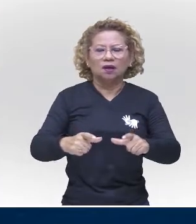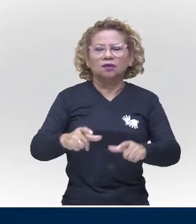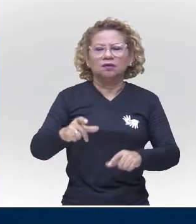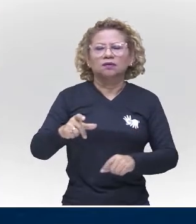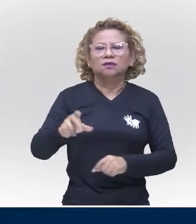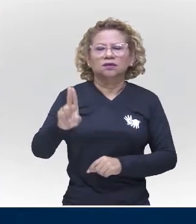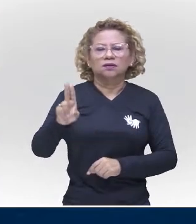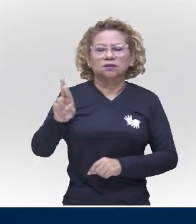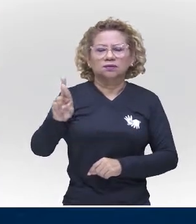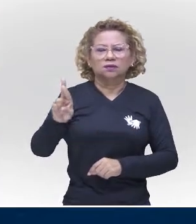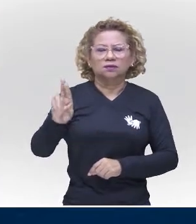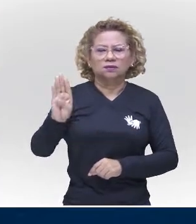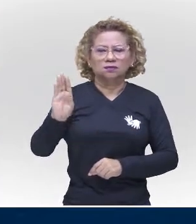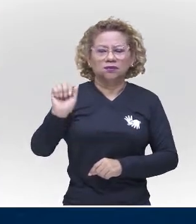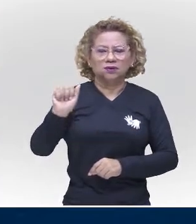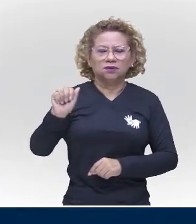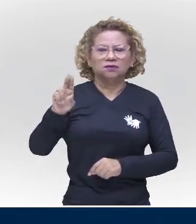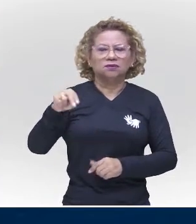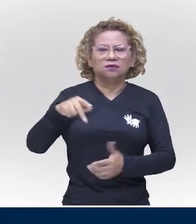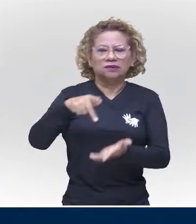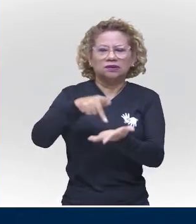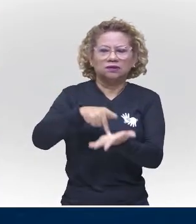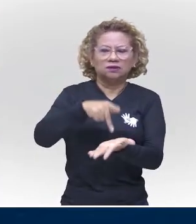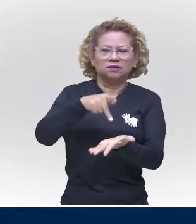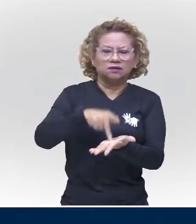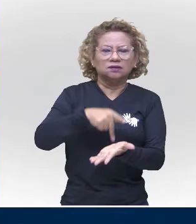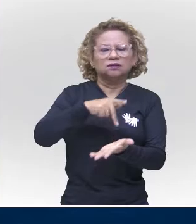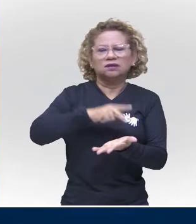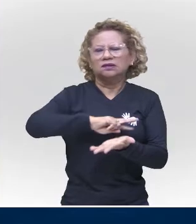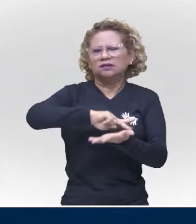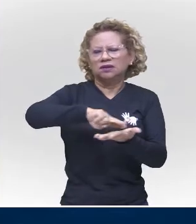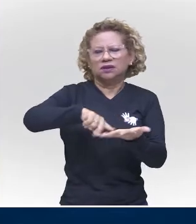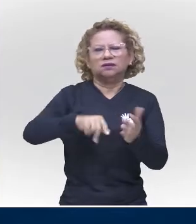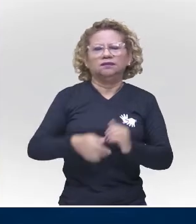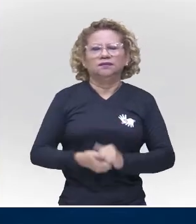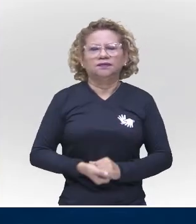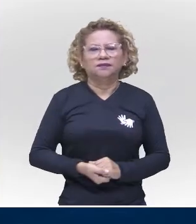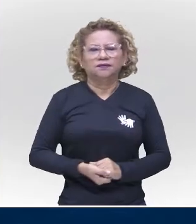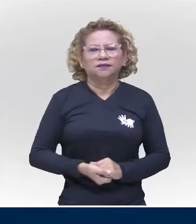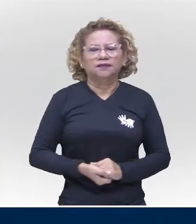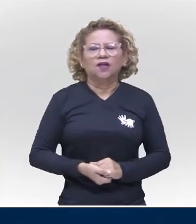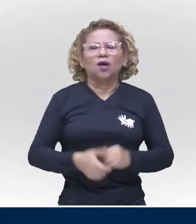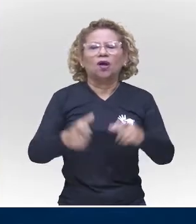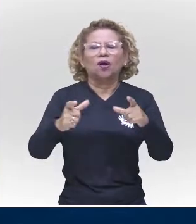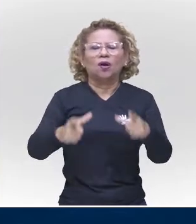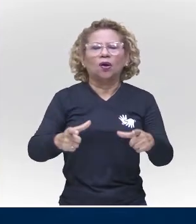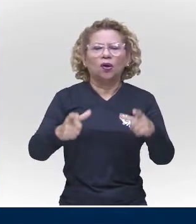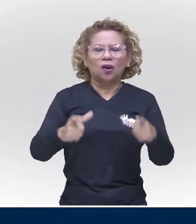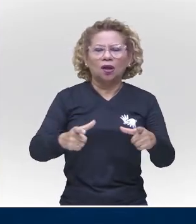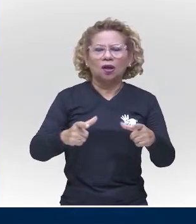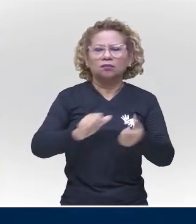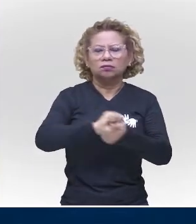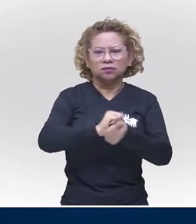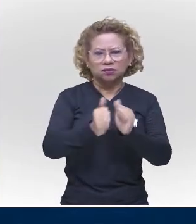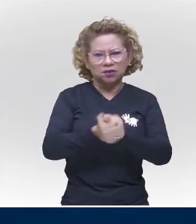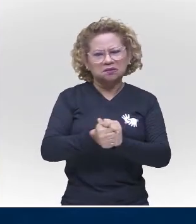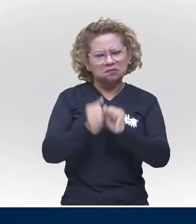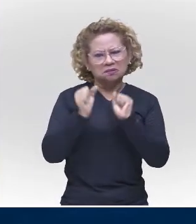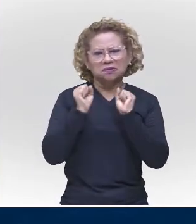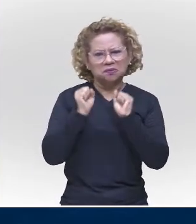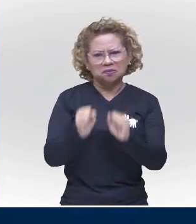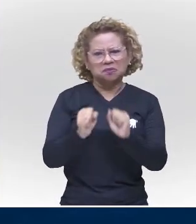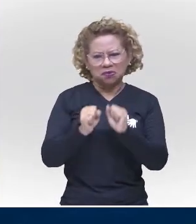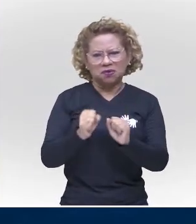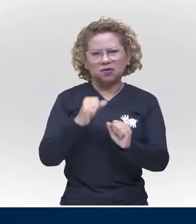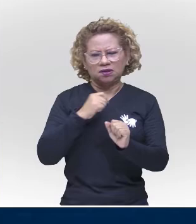o skate, o lei parkour e assim por diante. Então, o local, os esportes eles podem ser